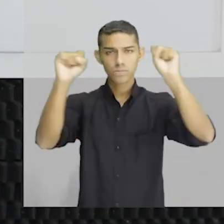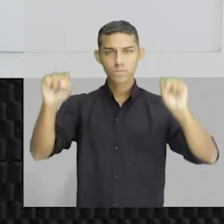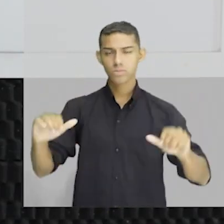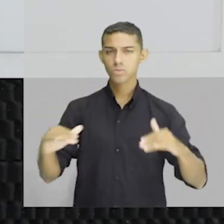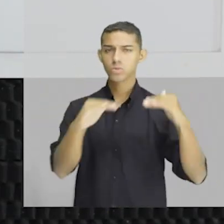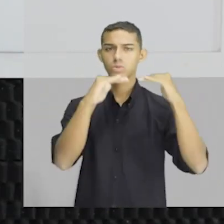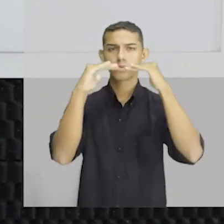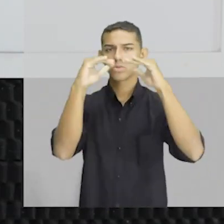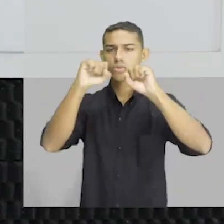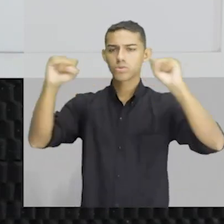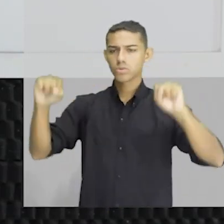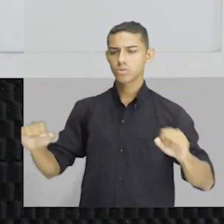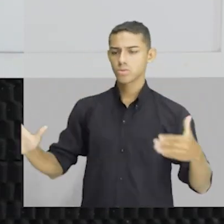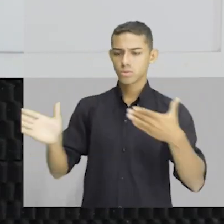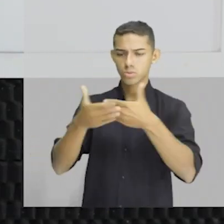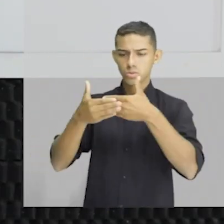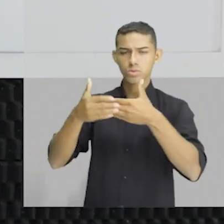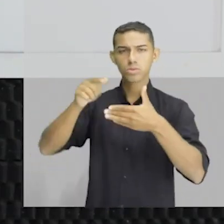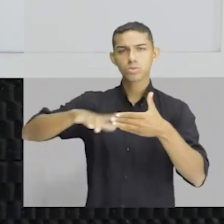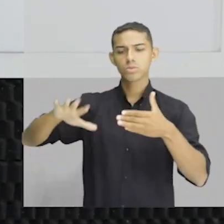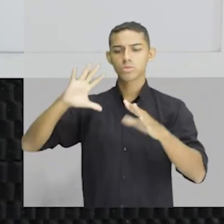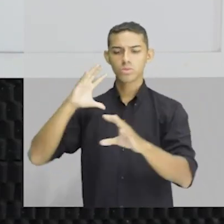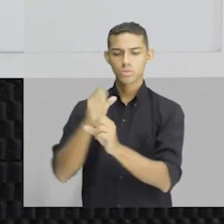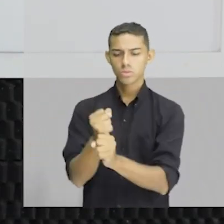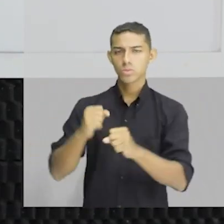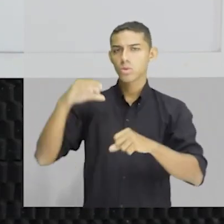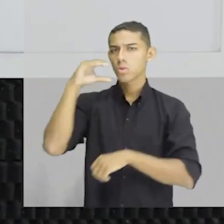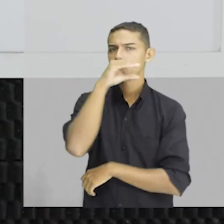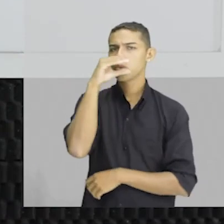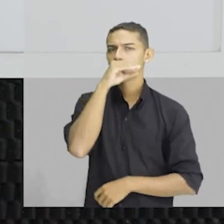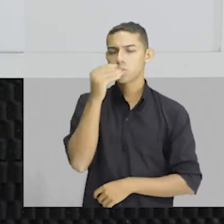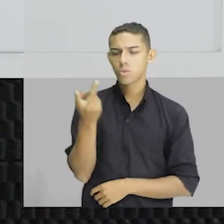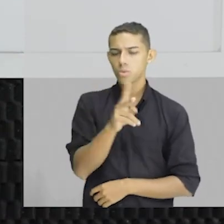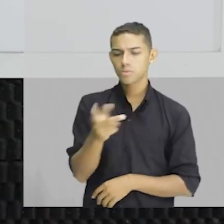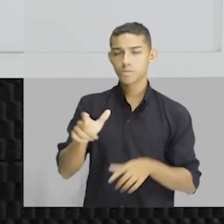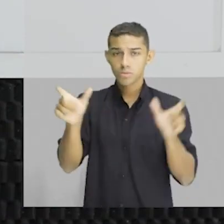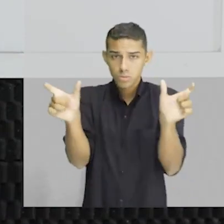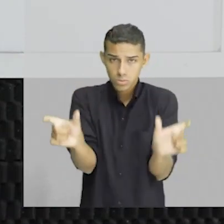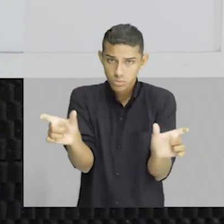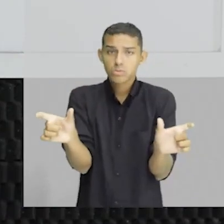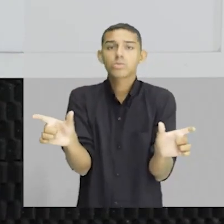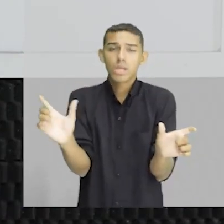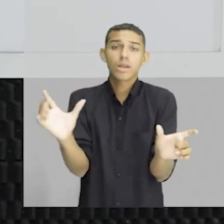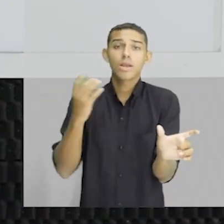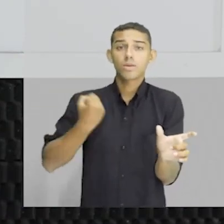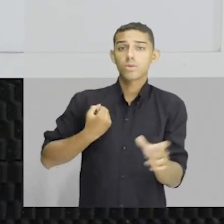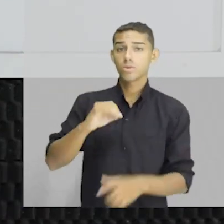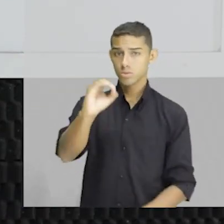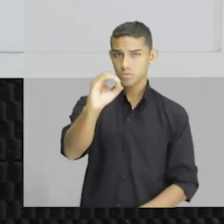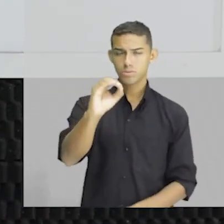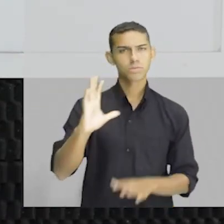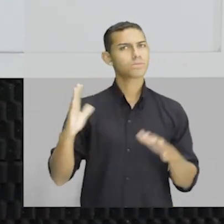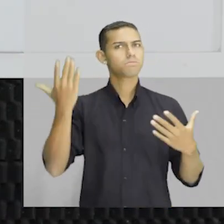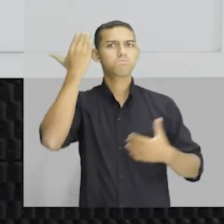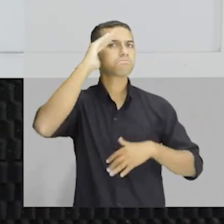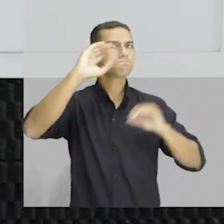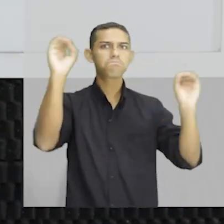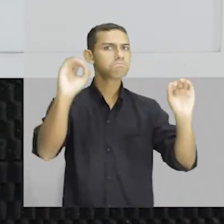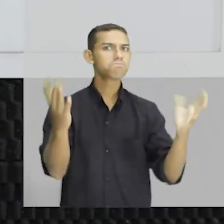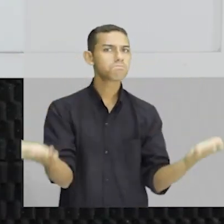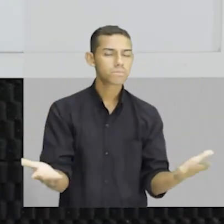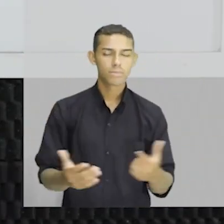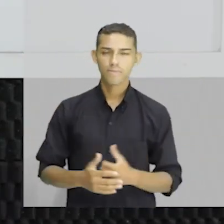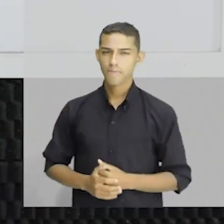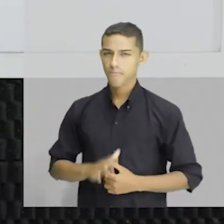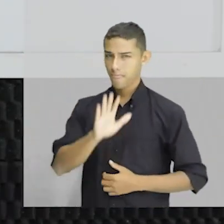o somatório das quantidades de calor trocadas entre os corpos vai dar zero Professor eu não entendi é